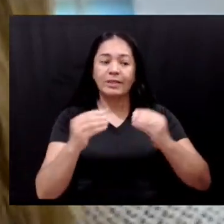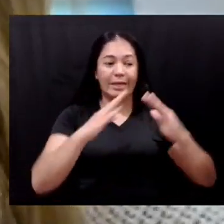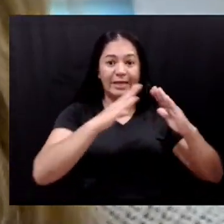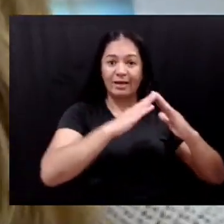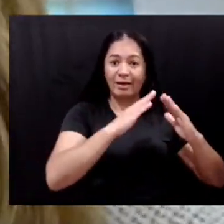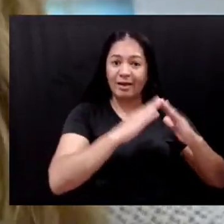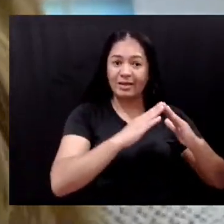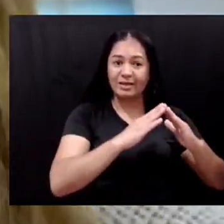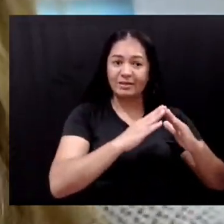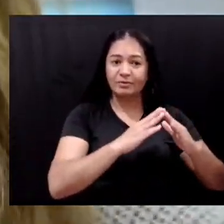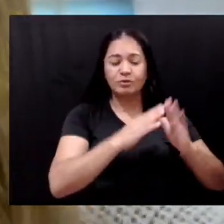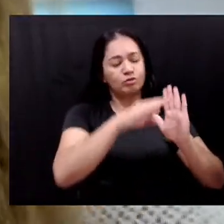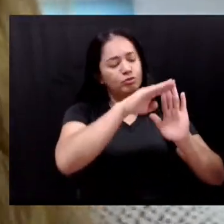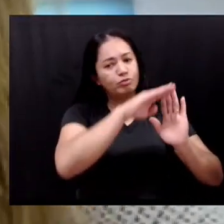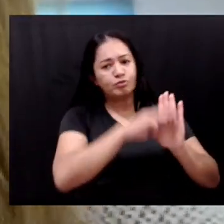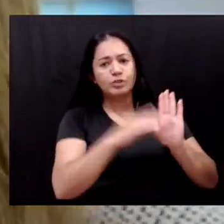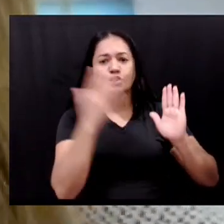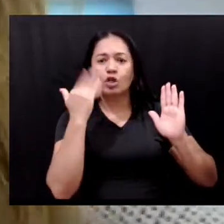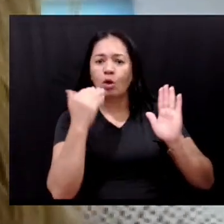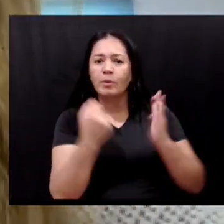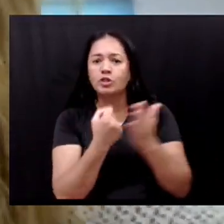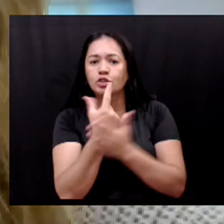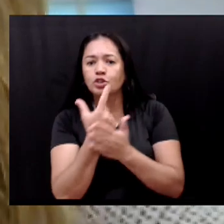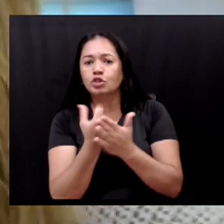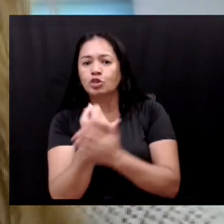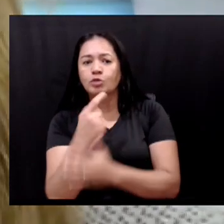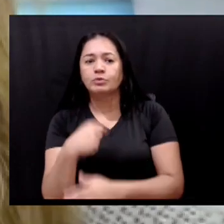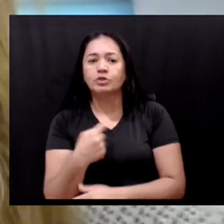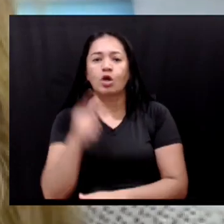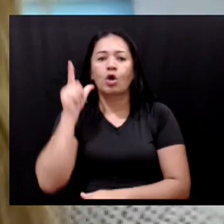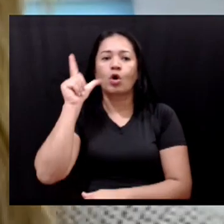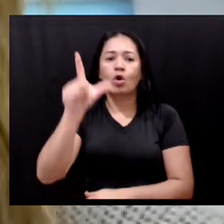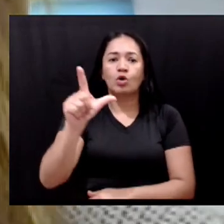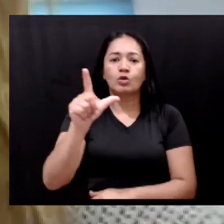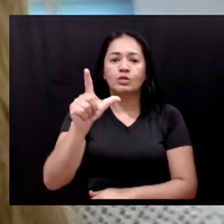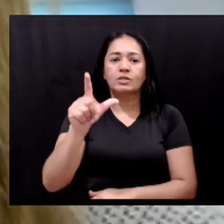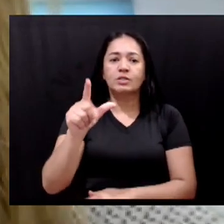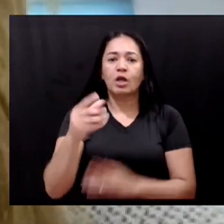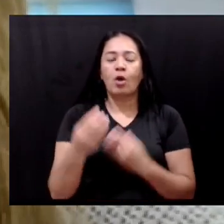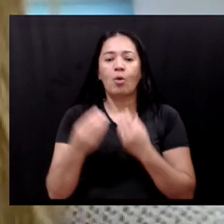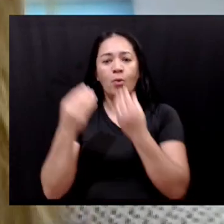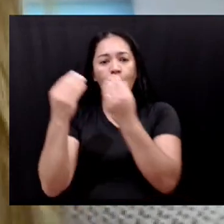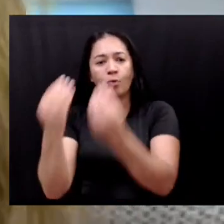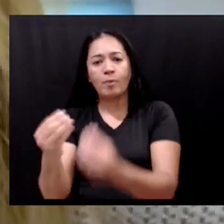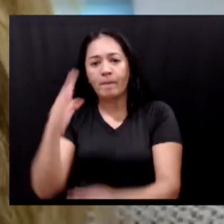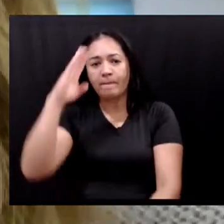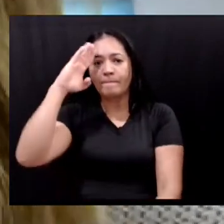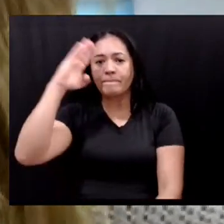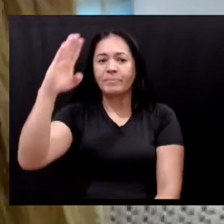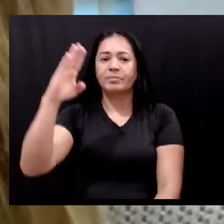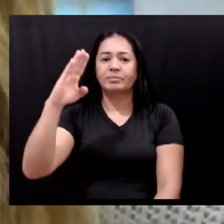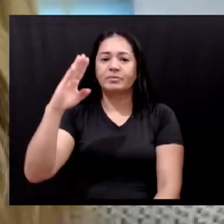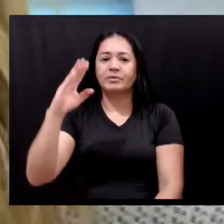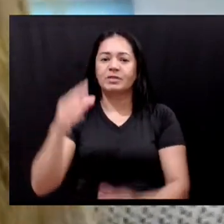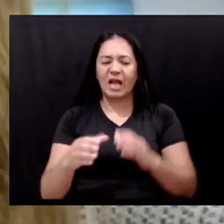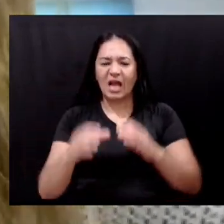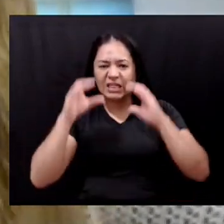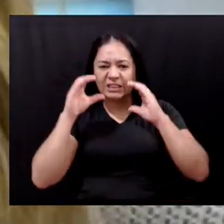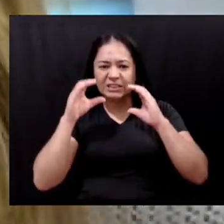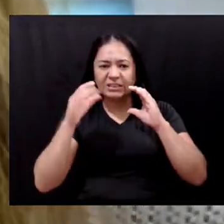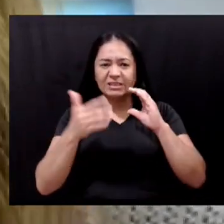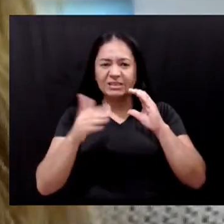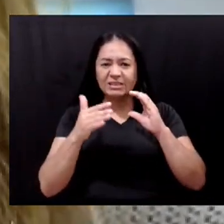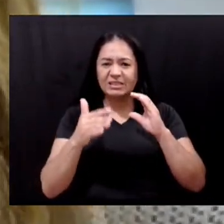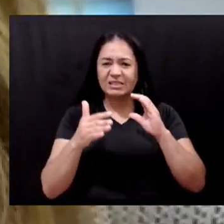cardápios, de compras, para que a gente possa estar, a gente, oferecendo, principalmente esses lanches que muitas vezes são consumidos na rua,